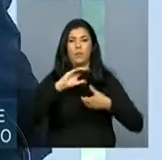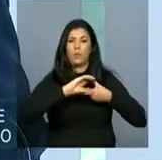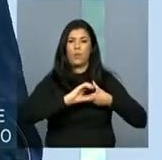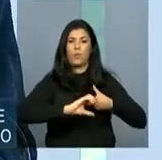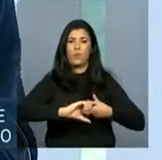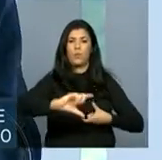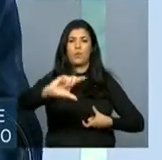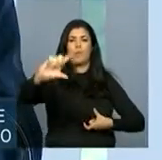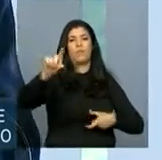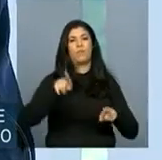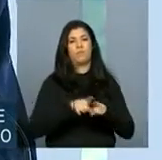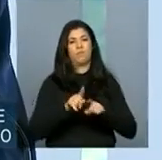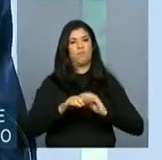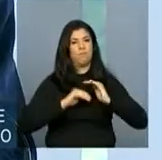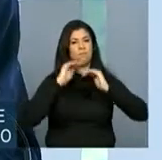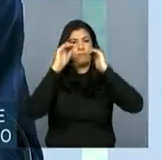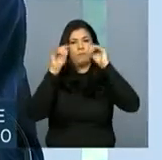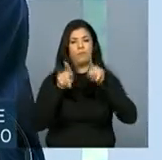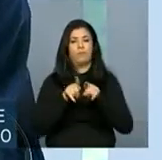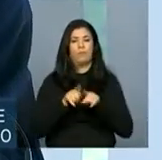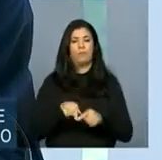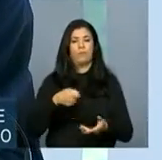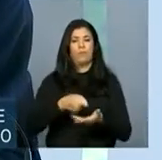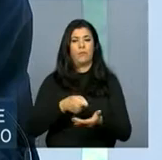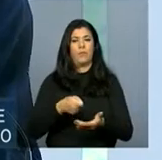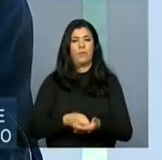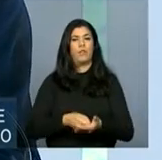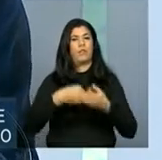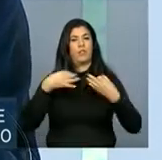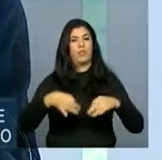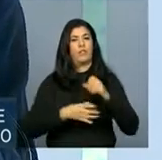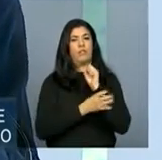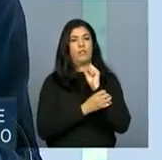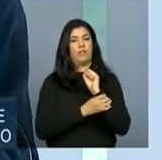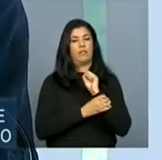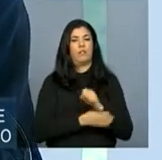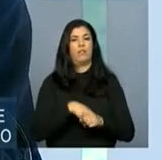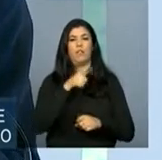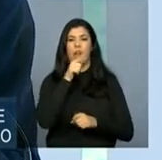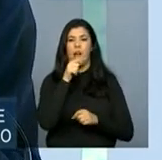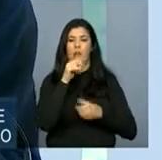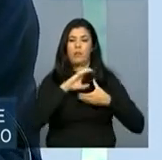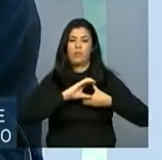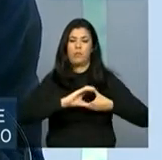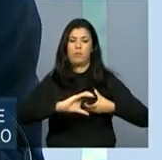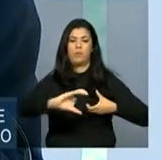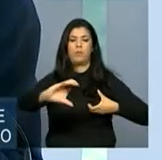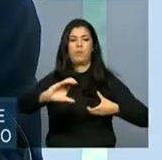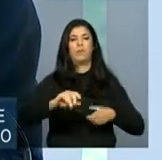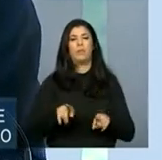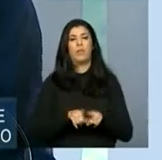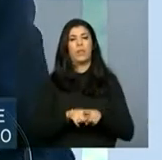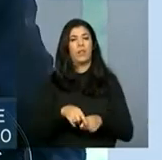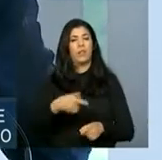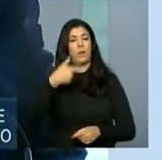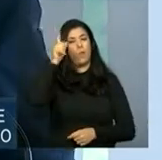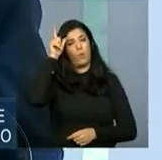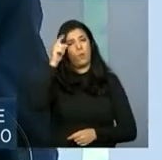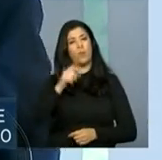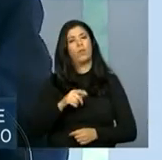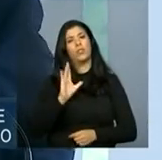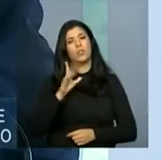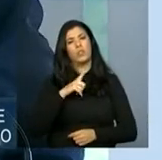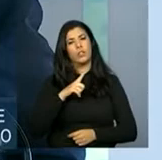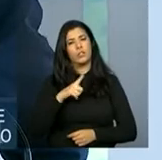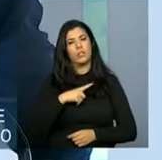elevada e garantindo o abastecimento ontem essa semana mesmo terça-feira iniciamos mais